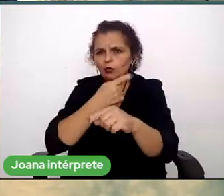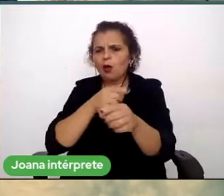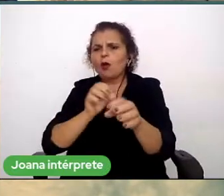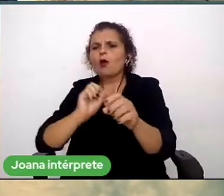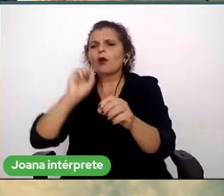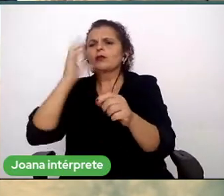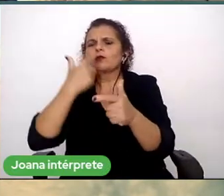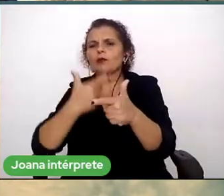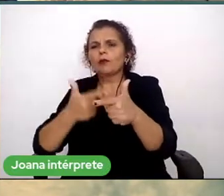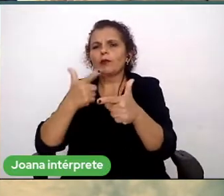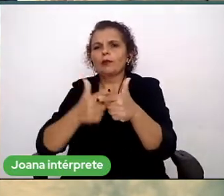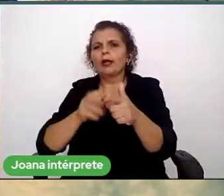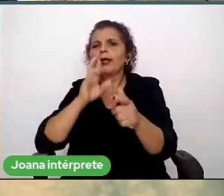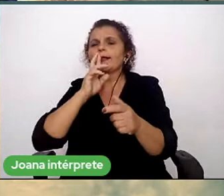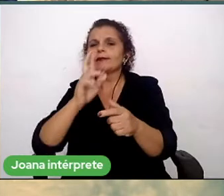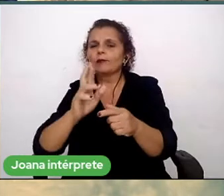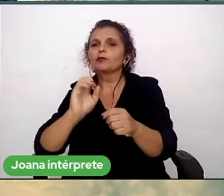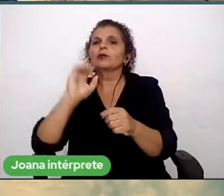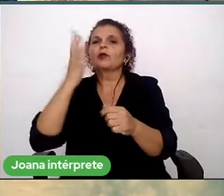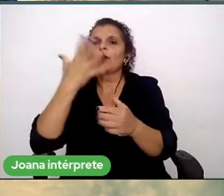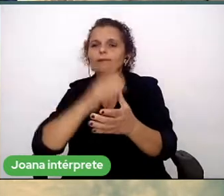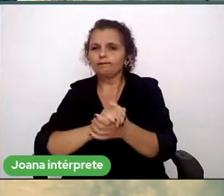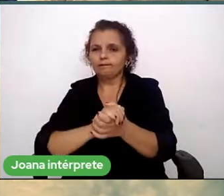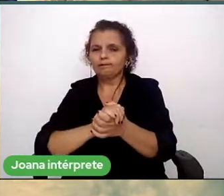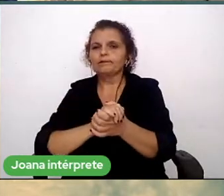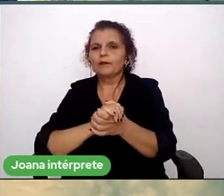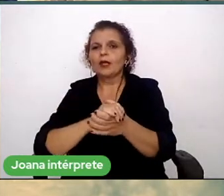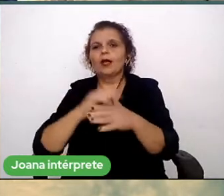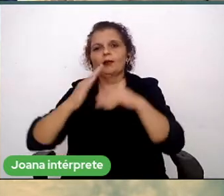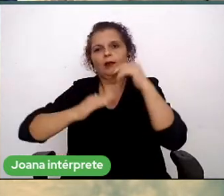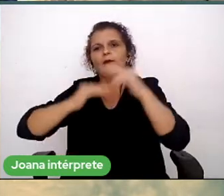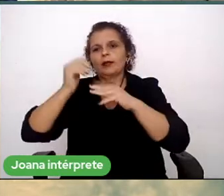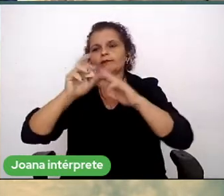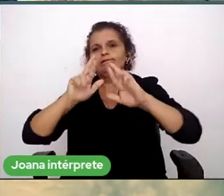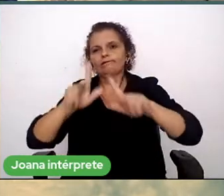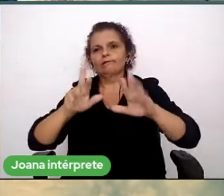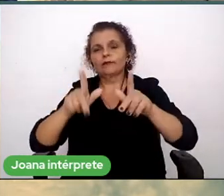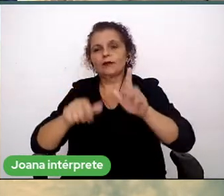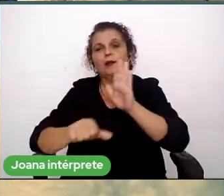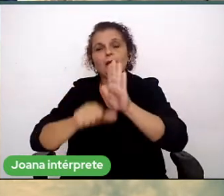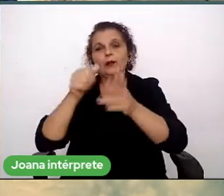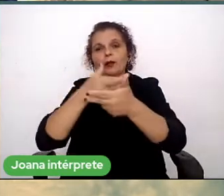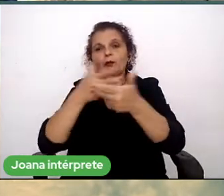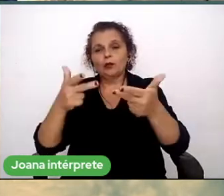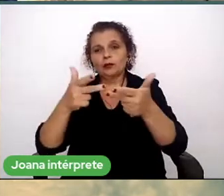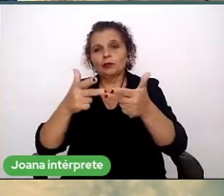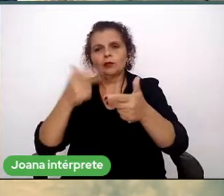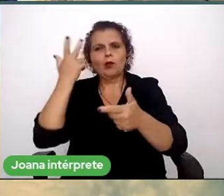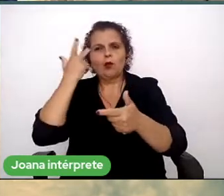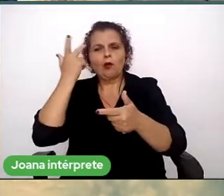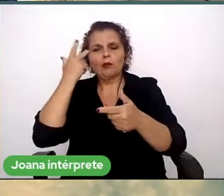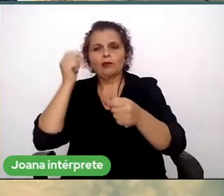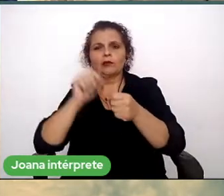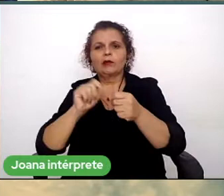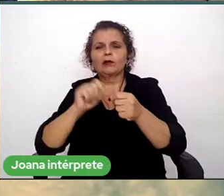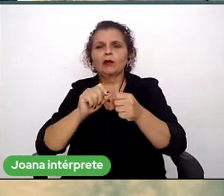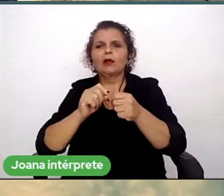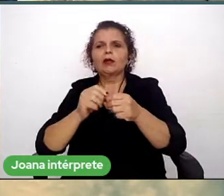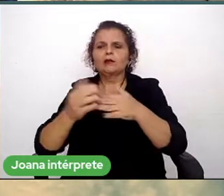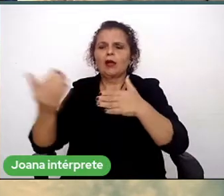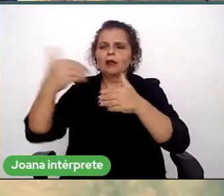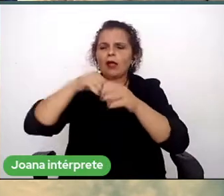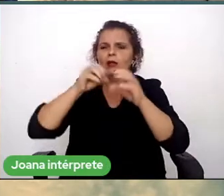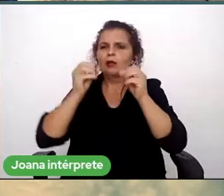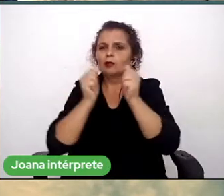resultados que a gente tá trazer E para isso gente tem algumas práticas por exemplo a primeira coisa que a gente normalmente faz não que corre tanto internamente